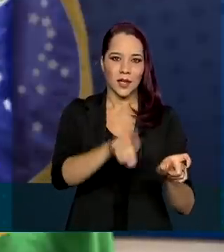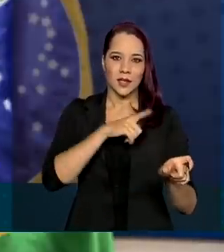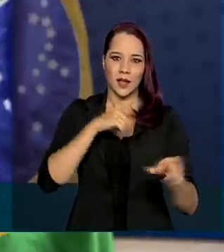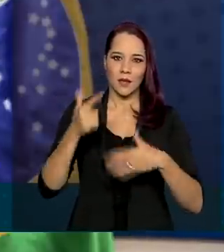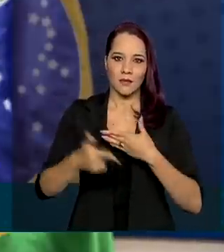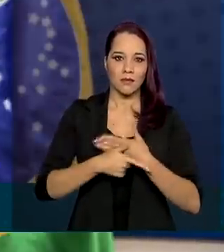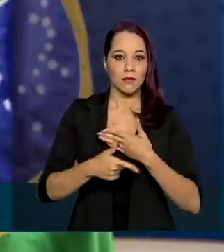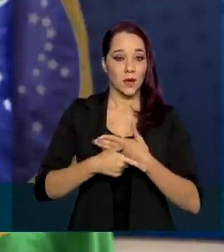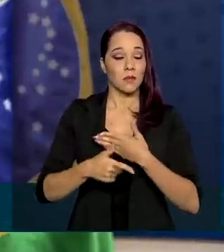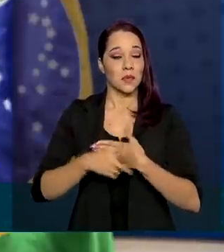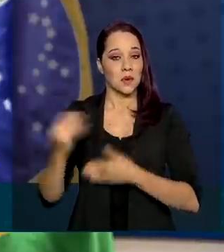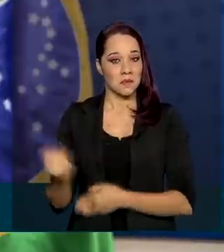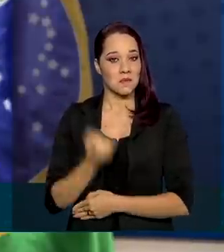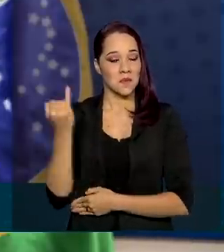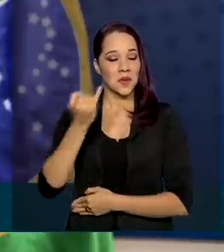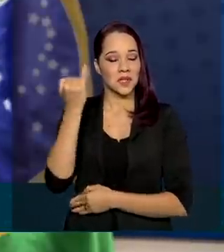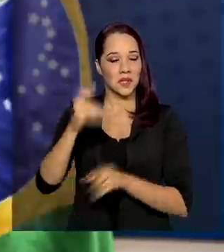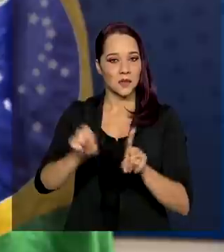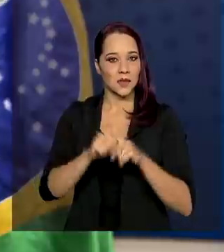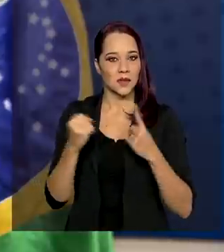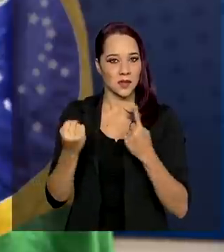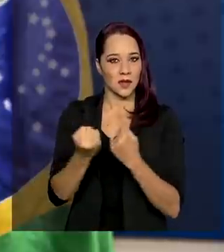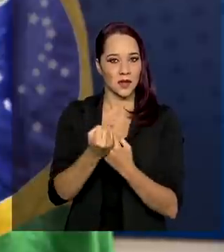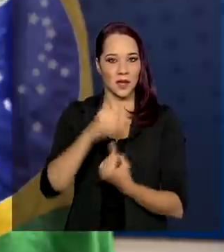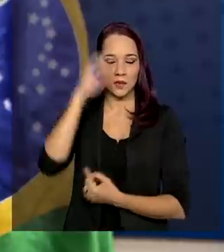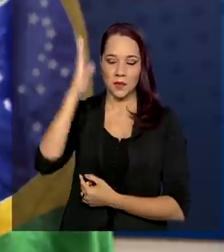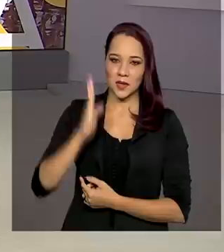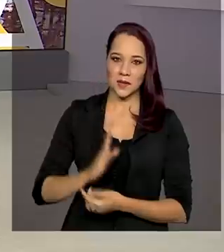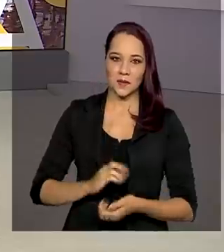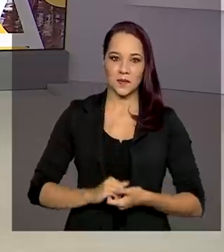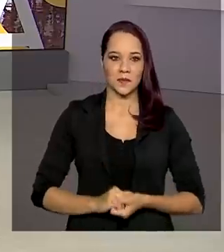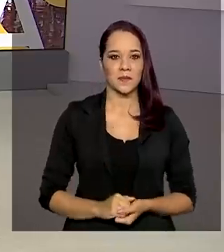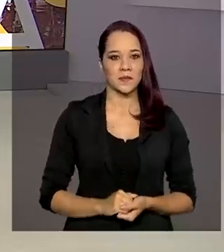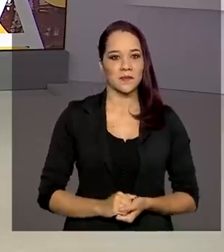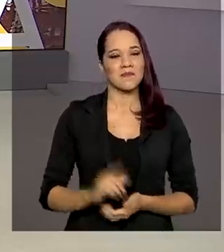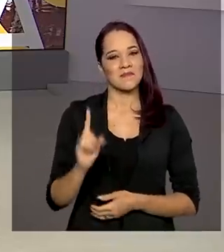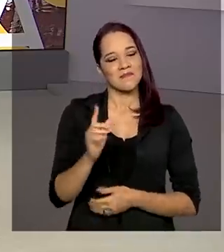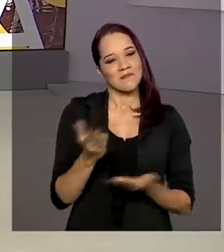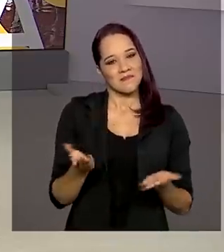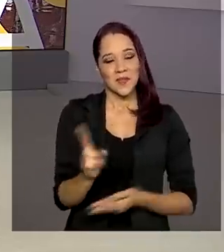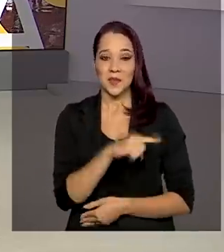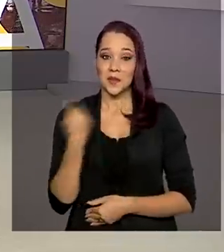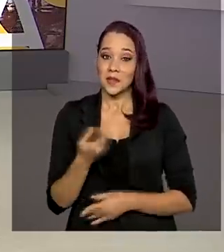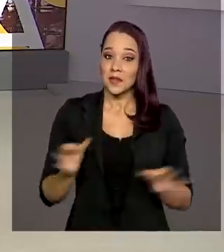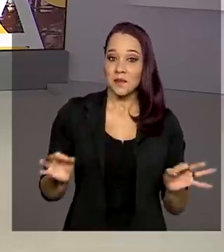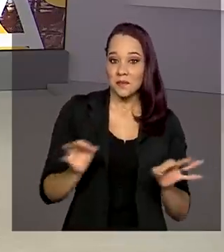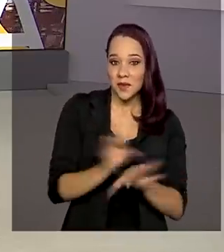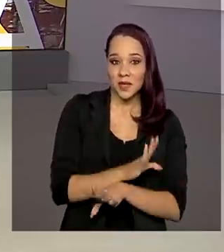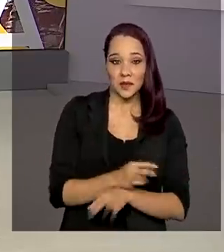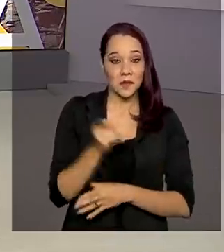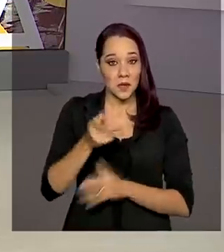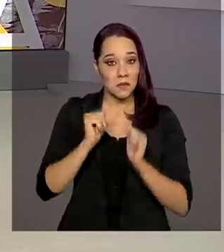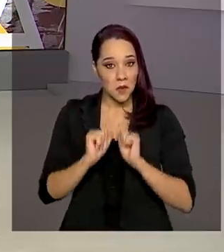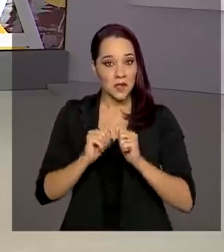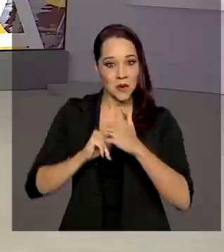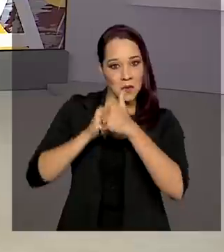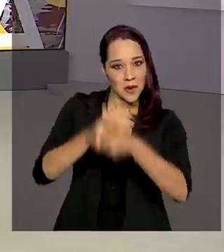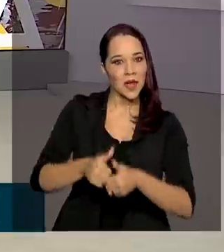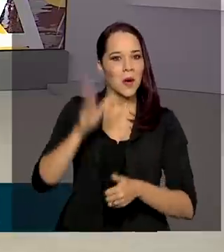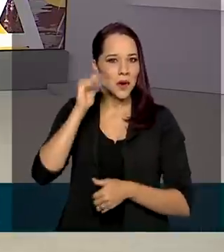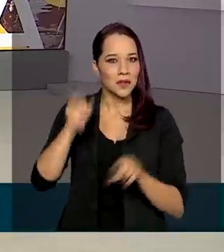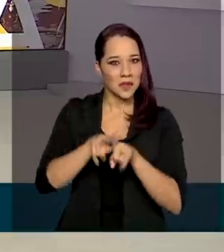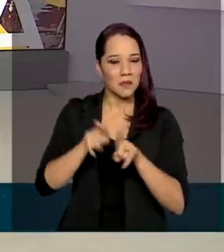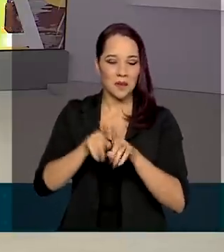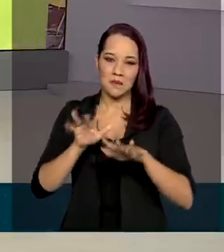um papel importante para a sociedade e para os brasileiros. É isso, o Brasil em Dia fica por aqui. Você pode nos acompanhar